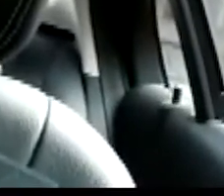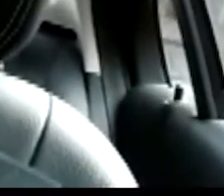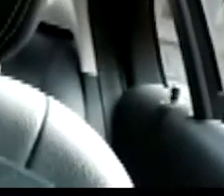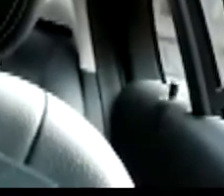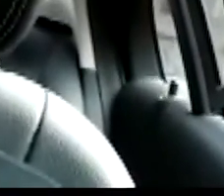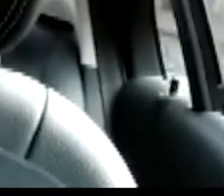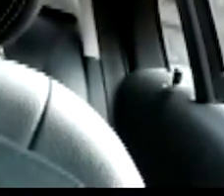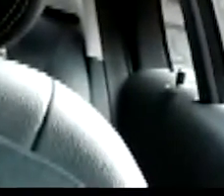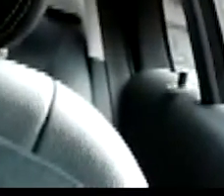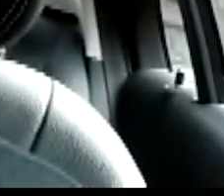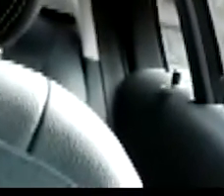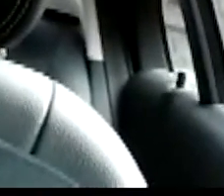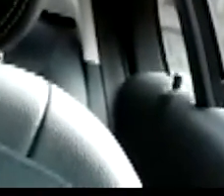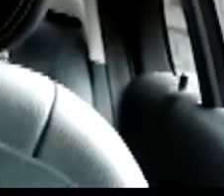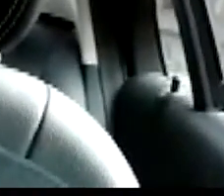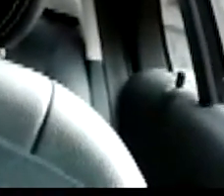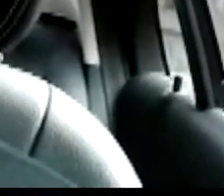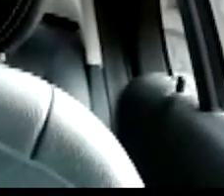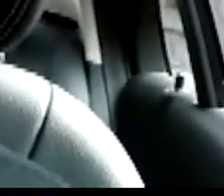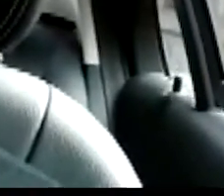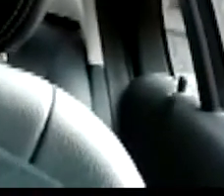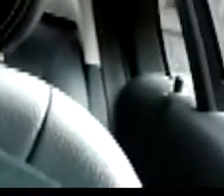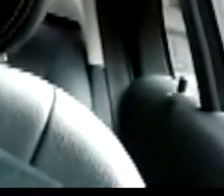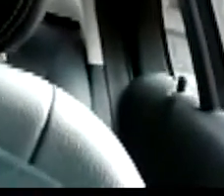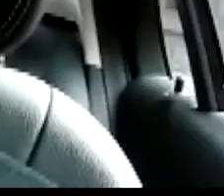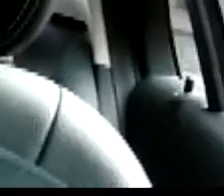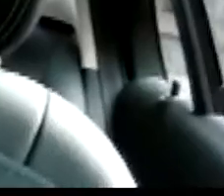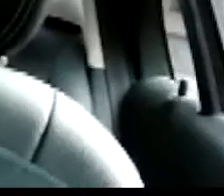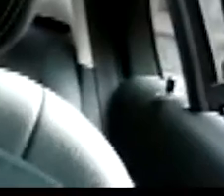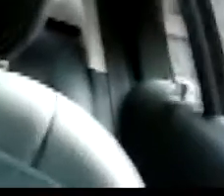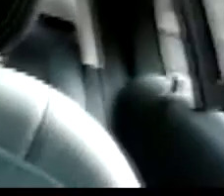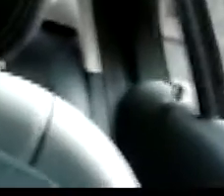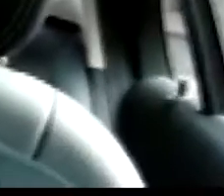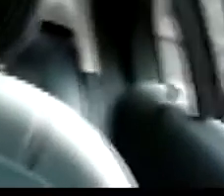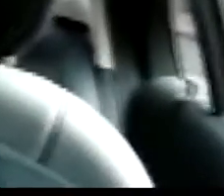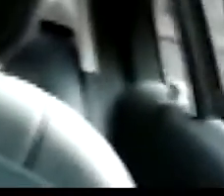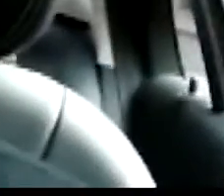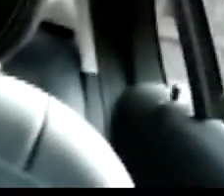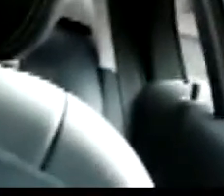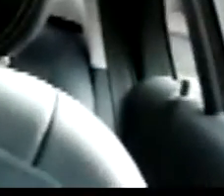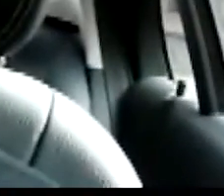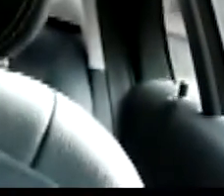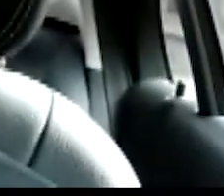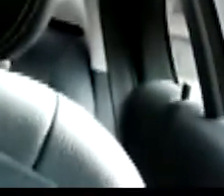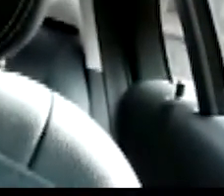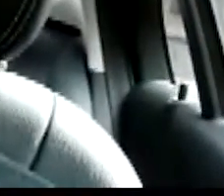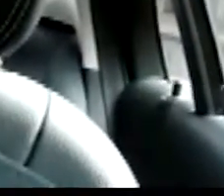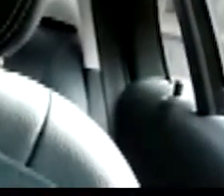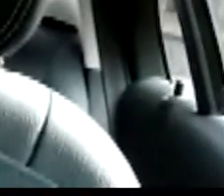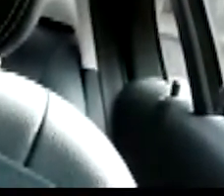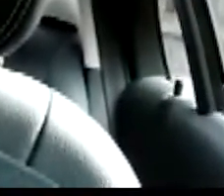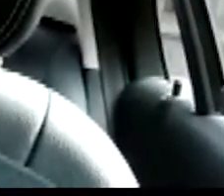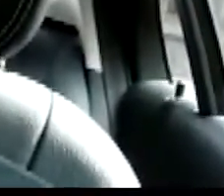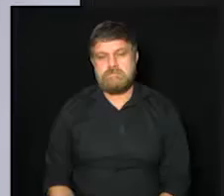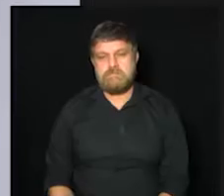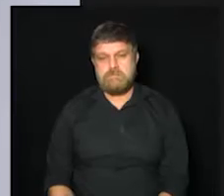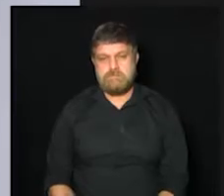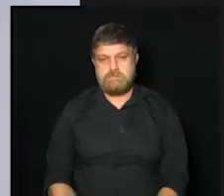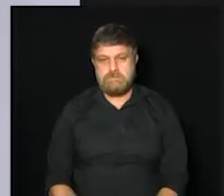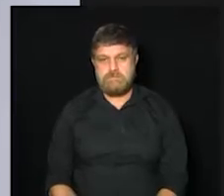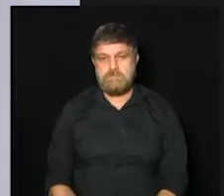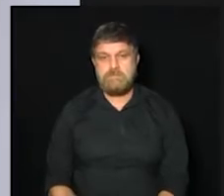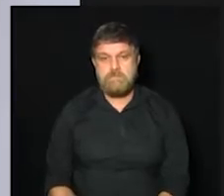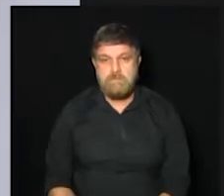na alimentação da sociedade. E mais do que isso, é o equilíbrio no nosso meio